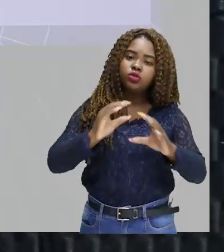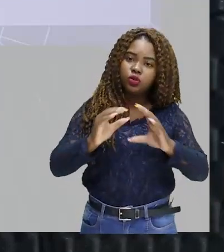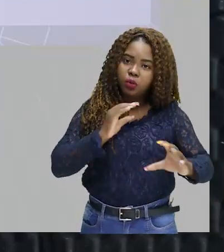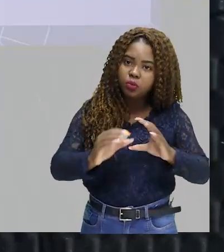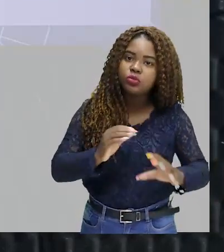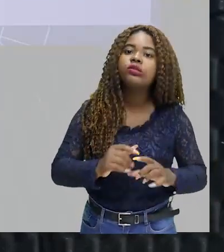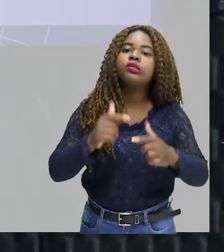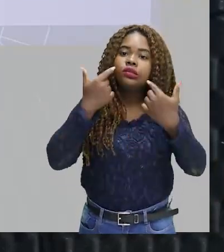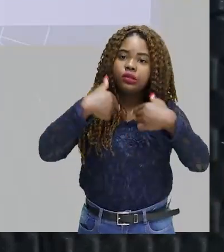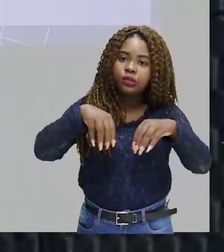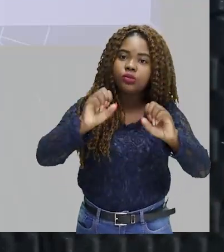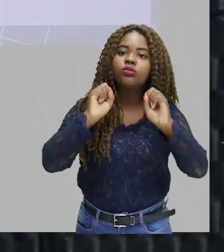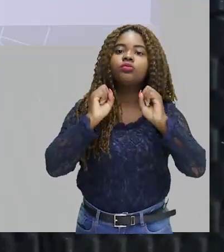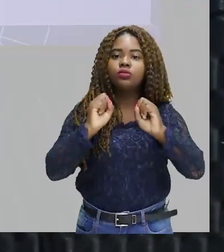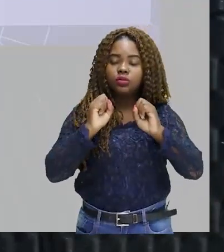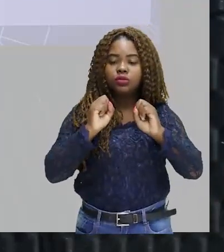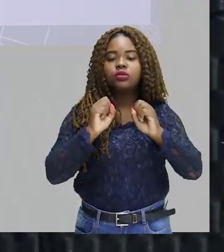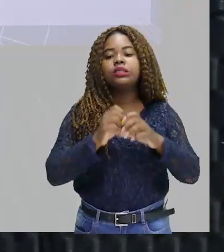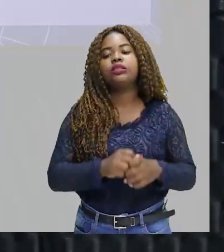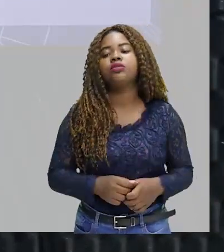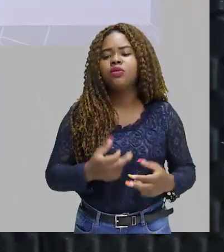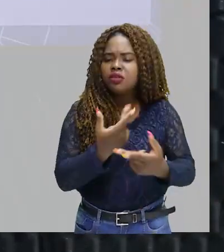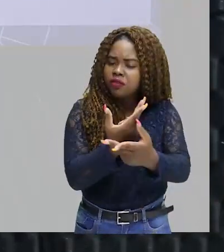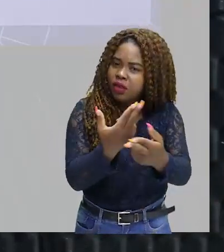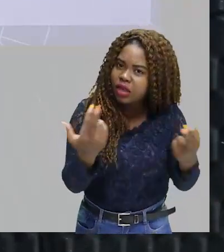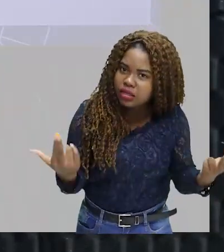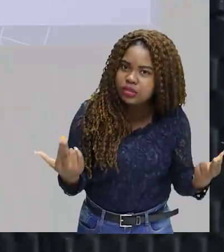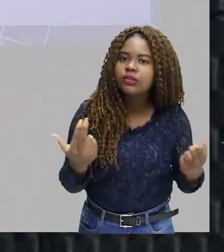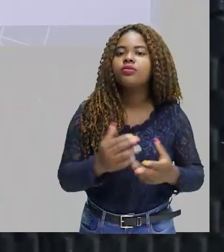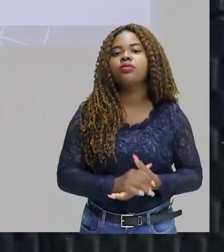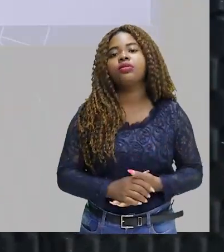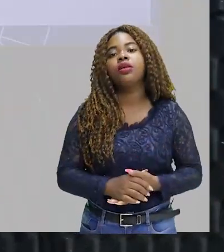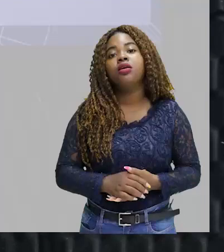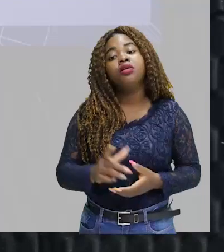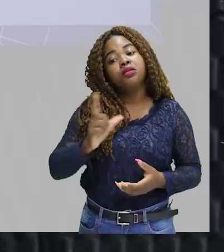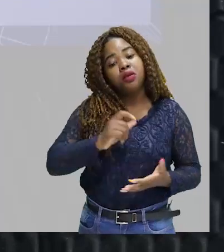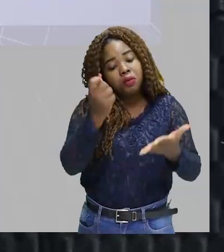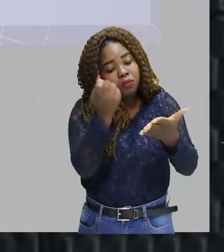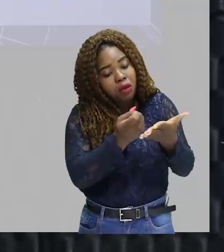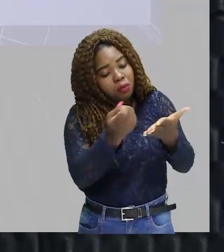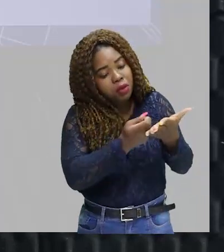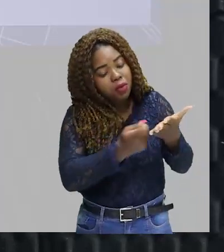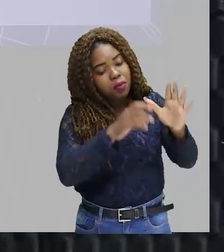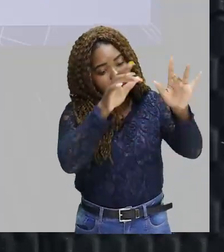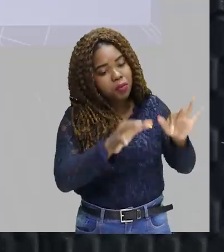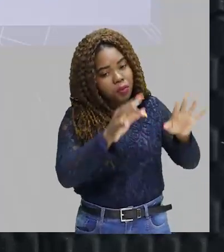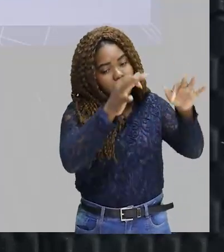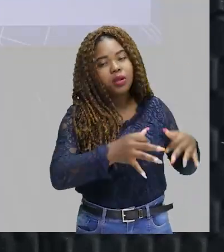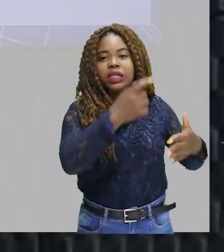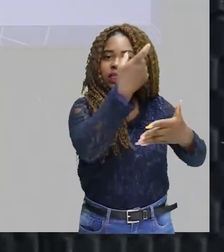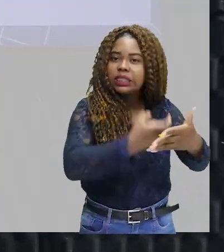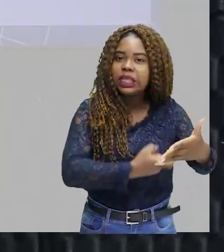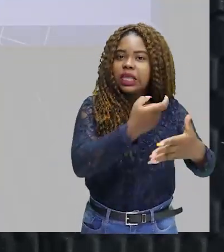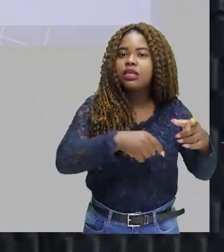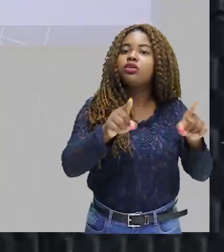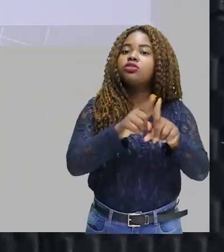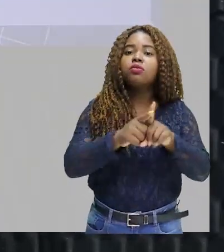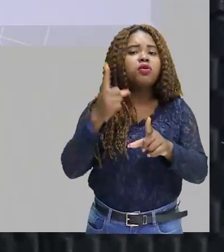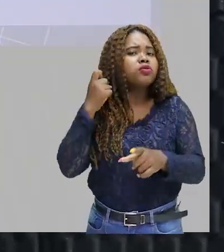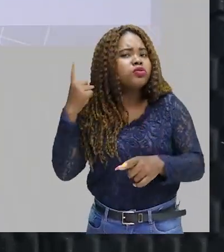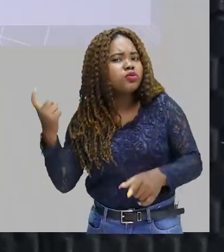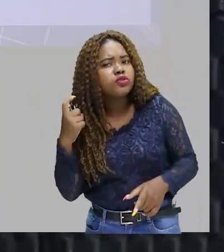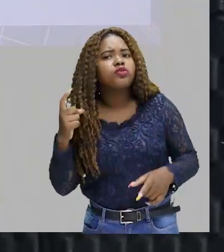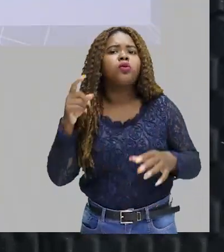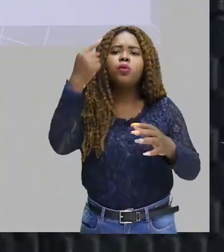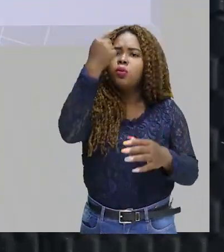variadas formas, de variados modos. A gente tem ali a linguagem escrita, a gente tem o som, a imagem,